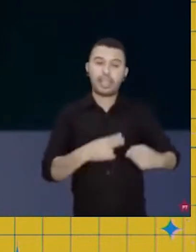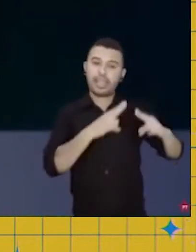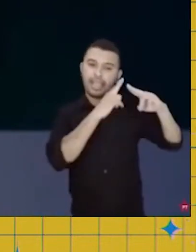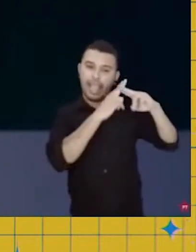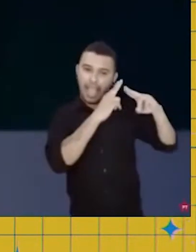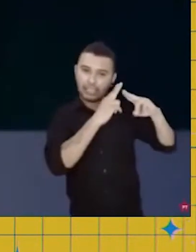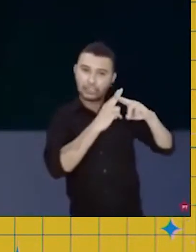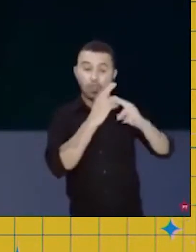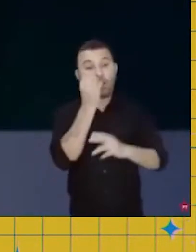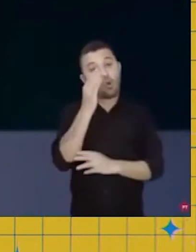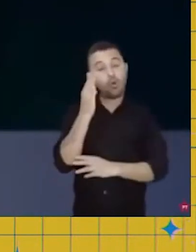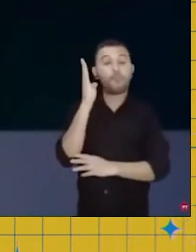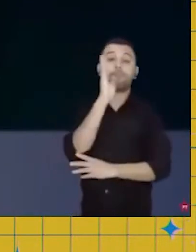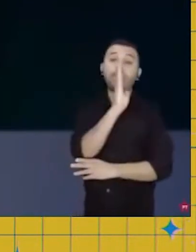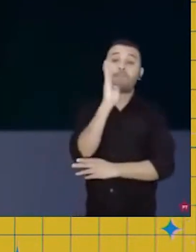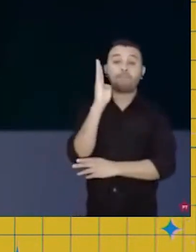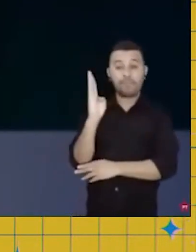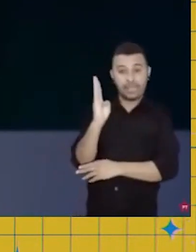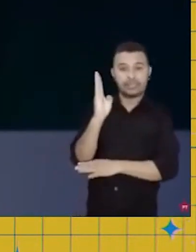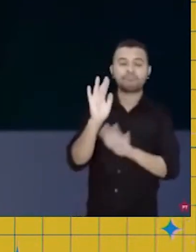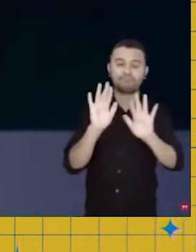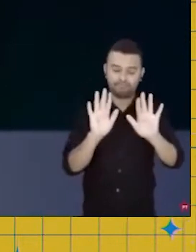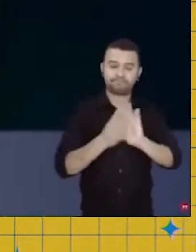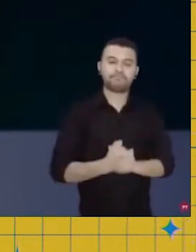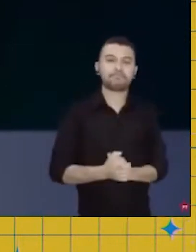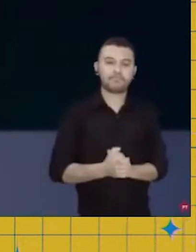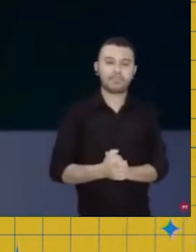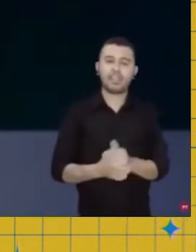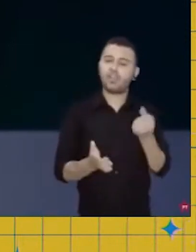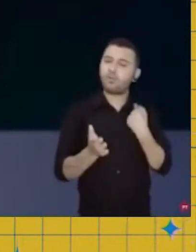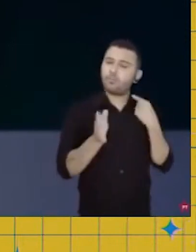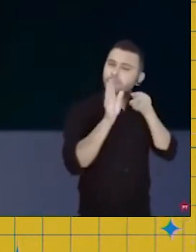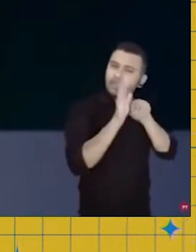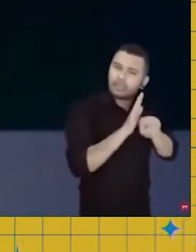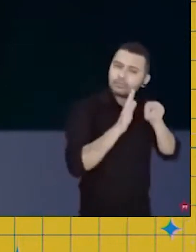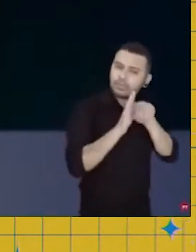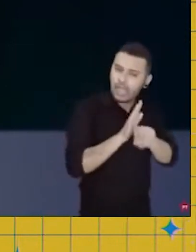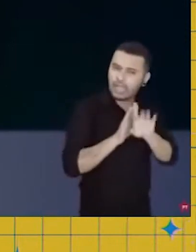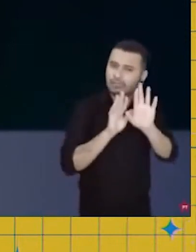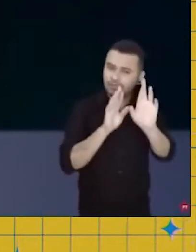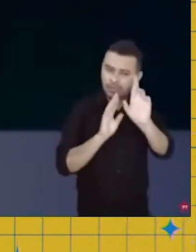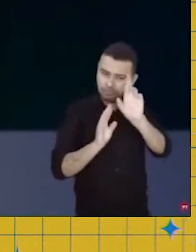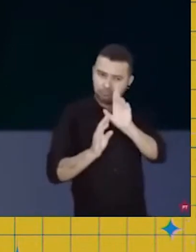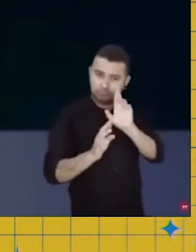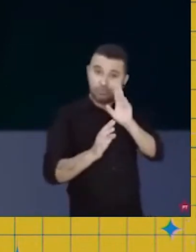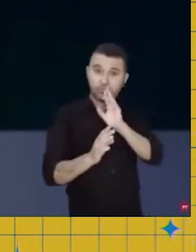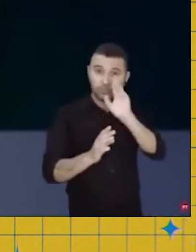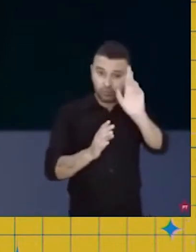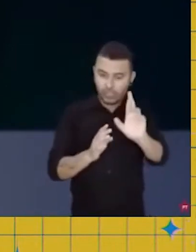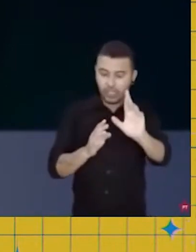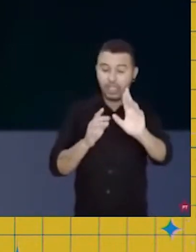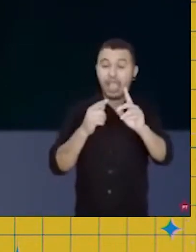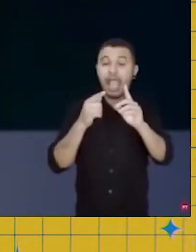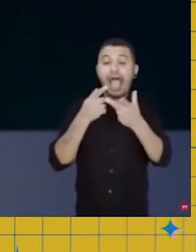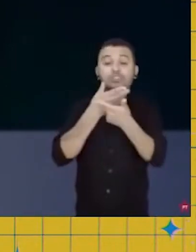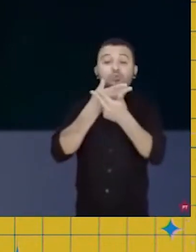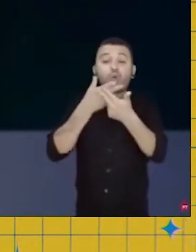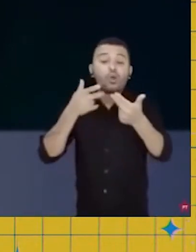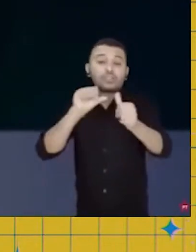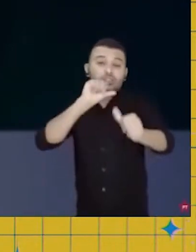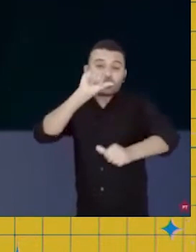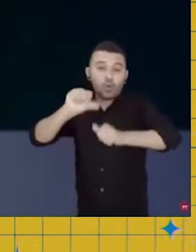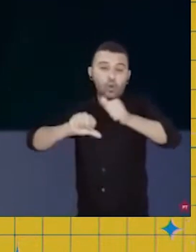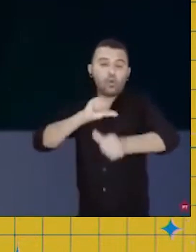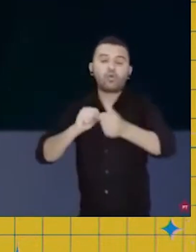e em relação a sua pergunta eu diria o seguinte o mundo mudou muito de 2003 para cá